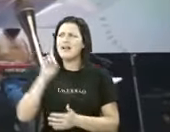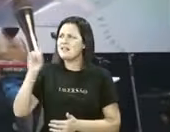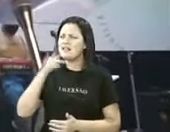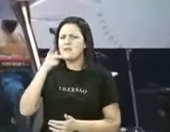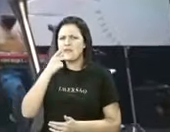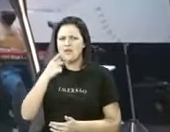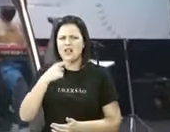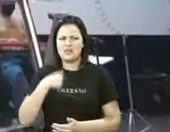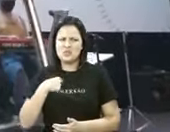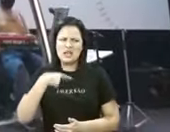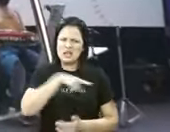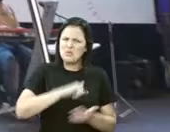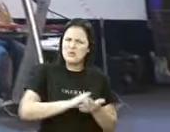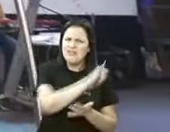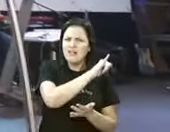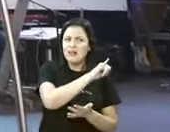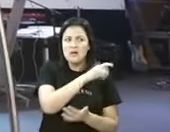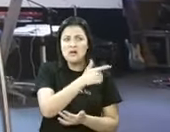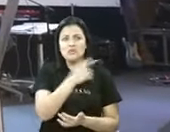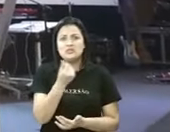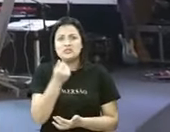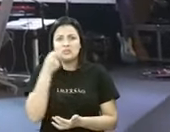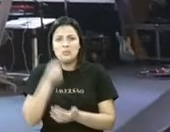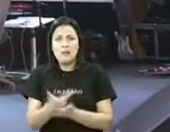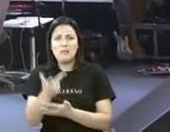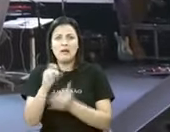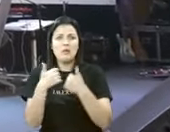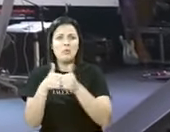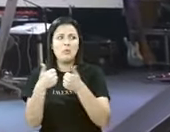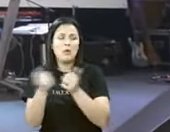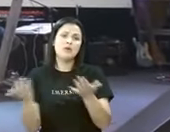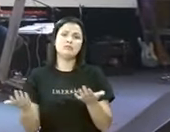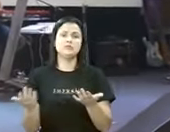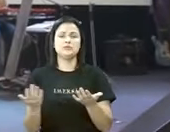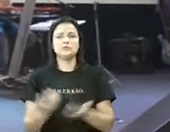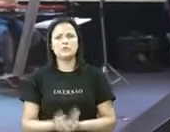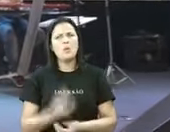nesses altares, e eu com papel higiênico na frente do tênis, porque quem doava tinha um pé maior do que o meu.